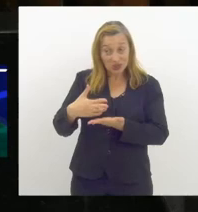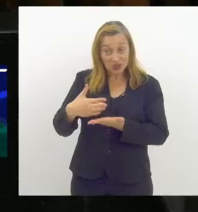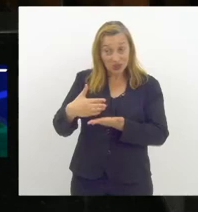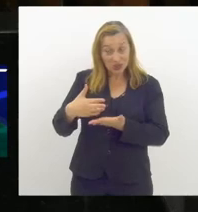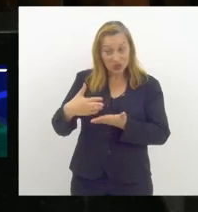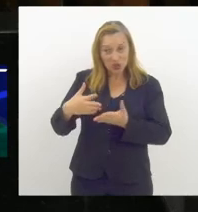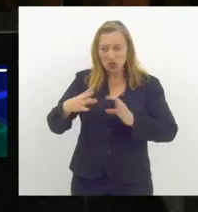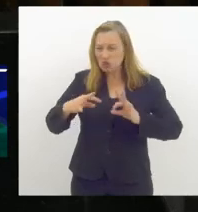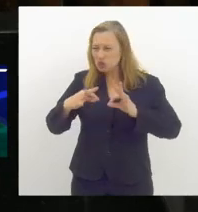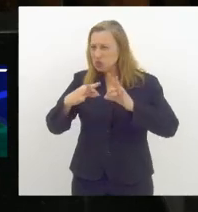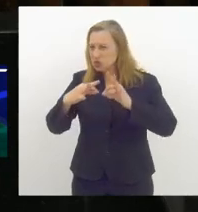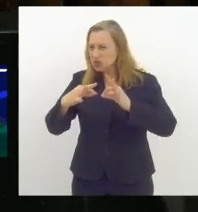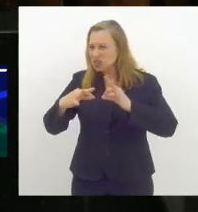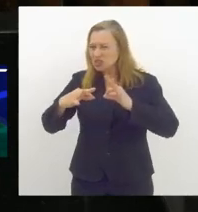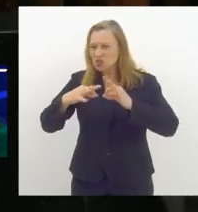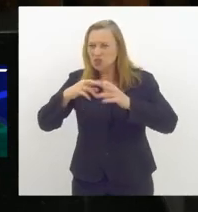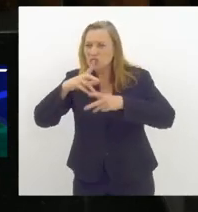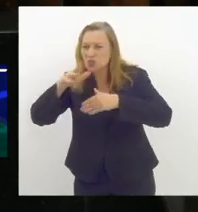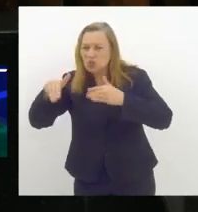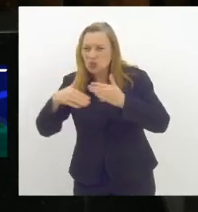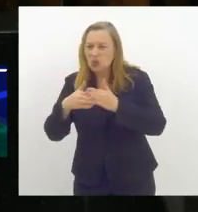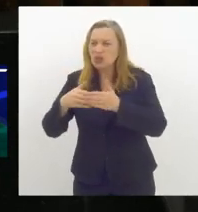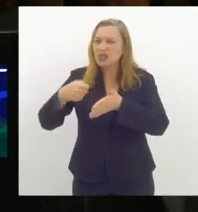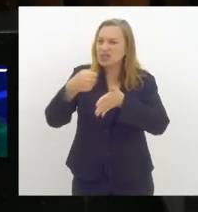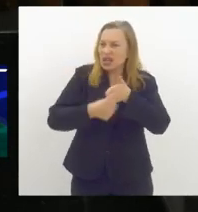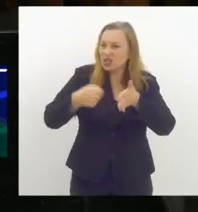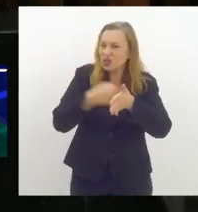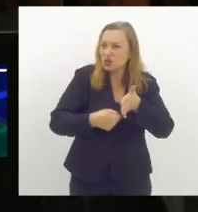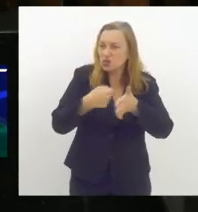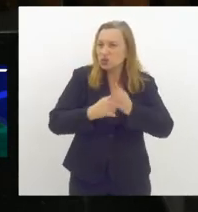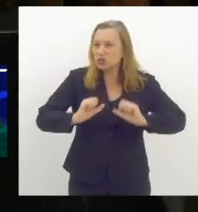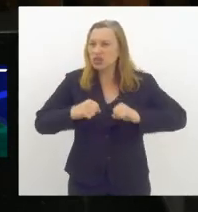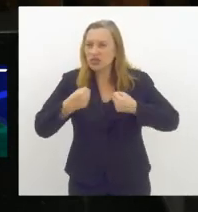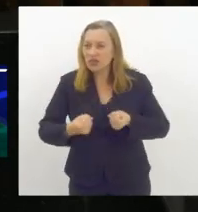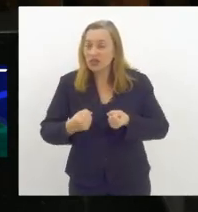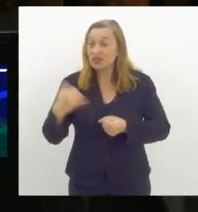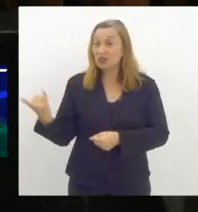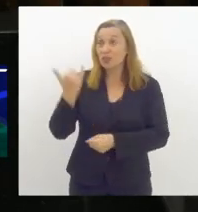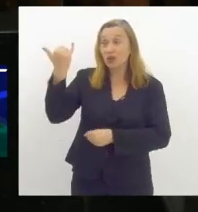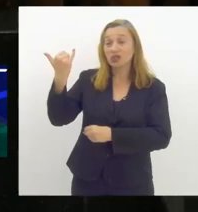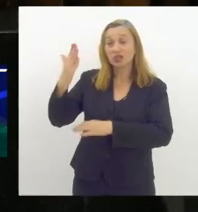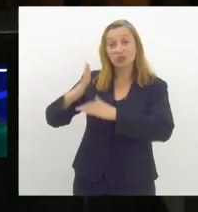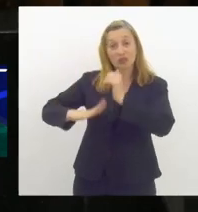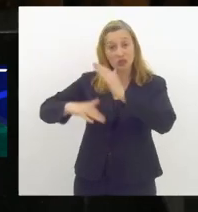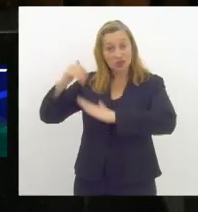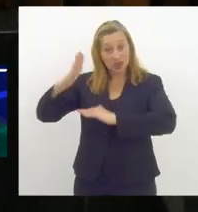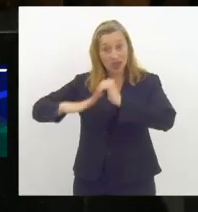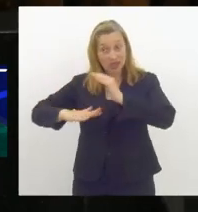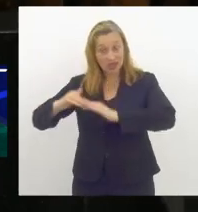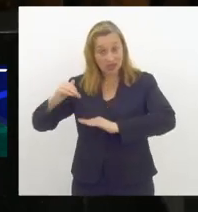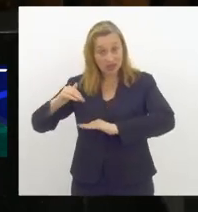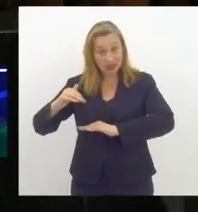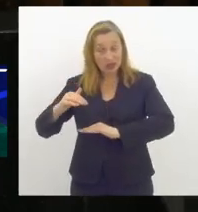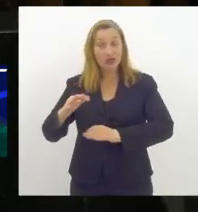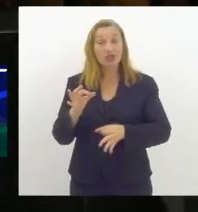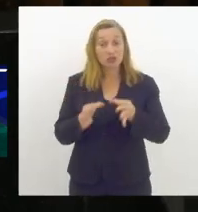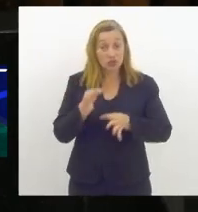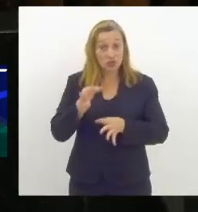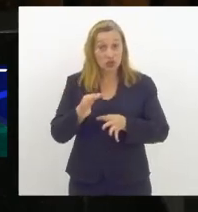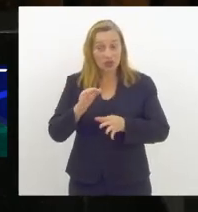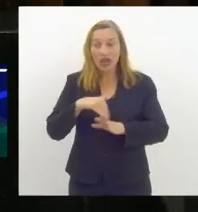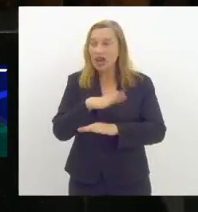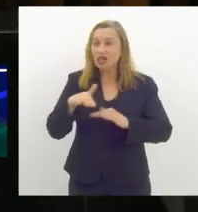de tantas e tantas lutas em defesa desta importante categoria que fazem jus